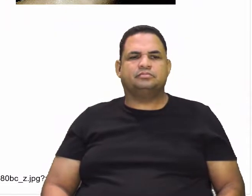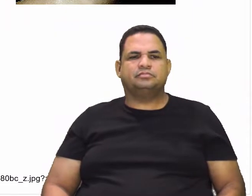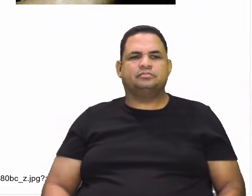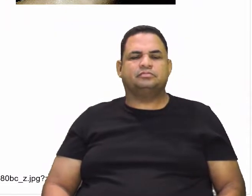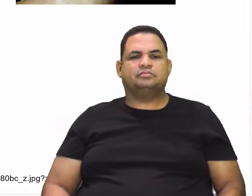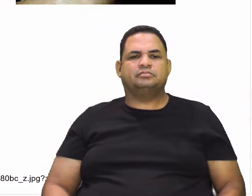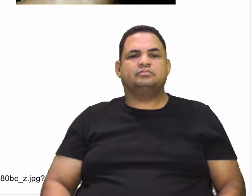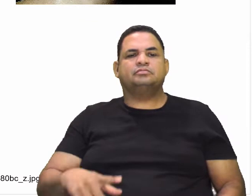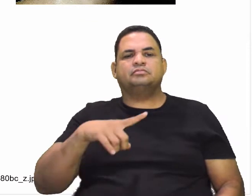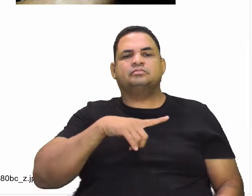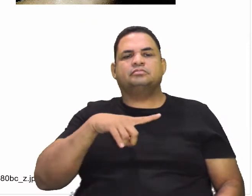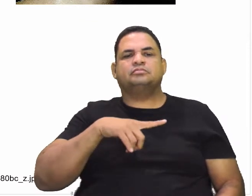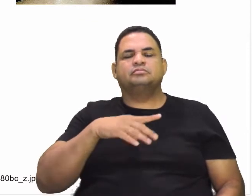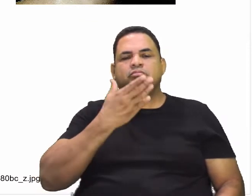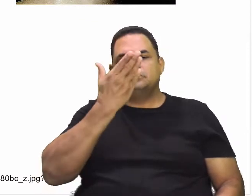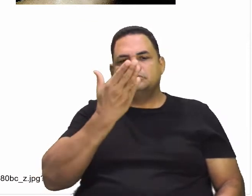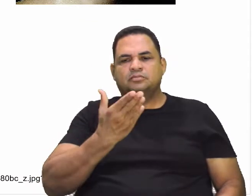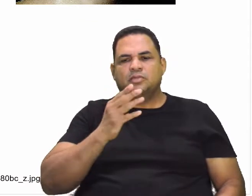Aí vem,